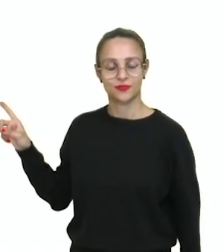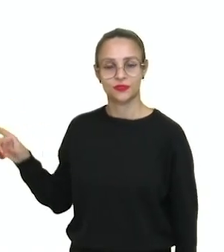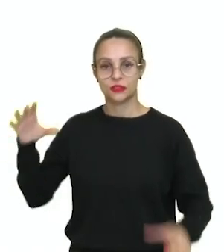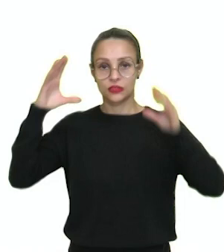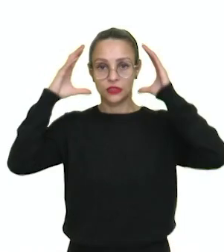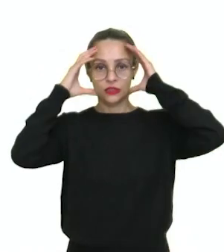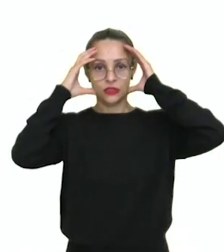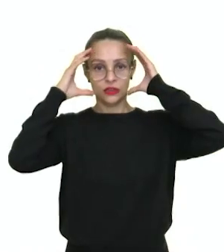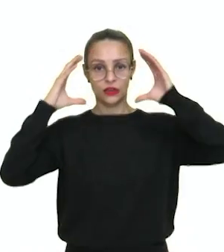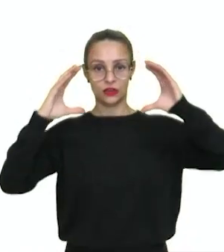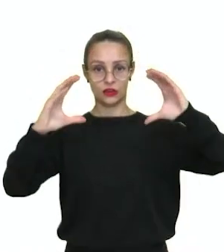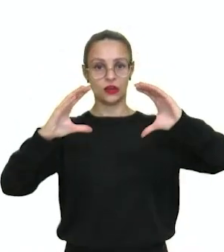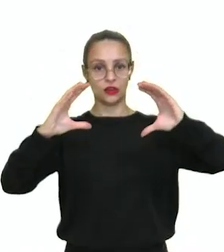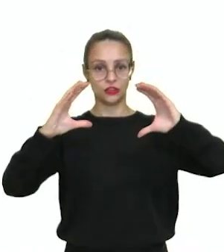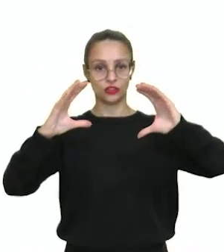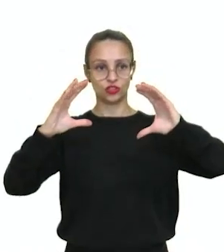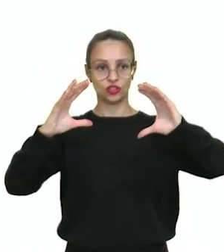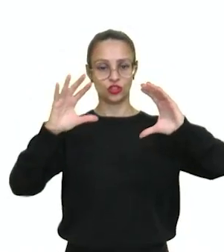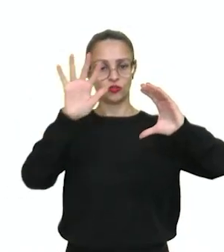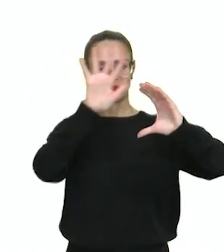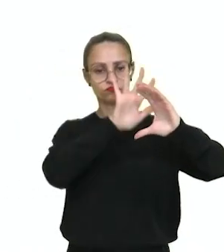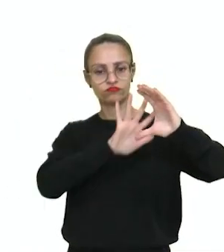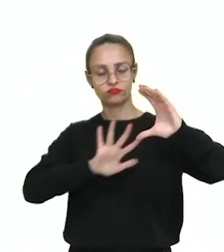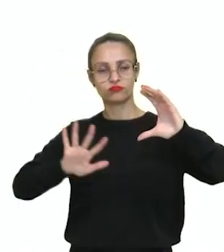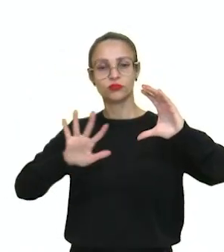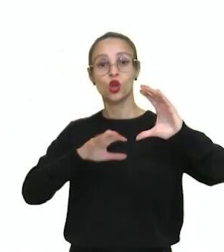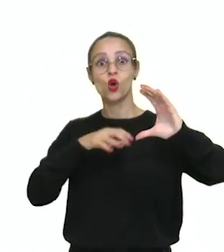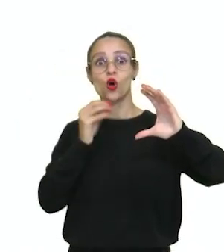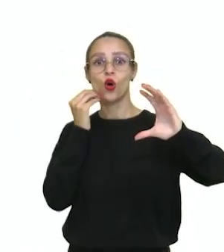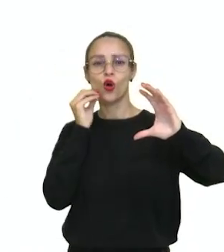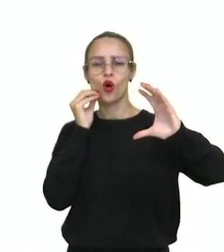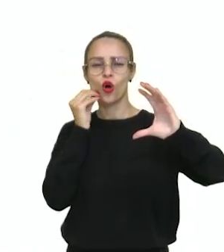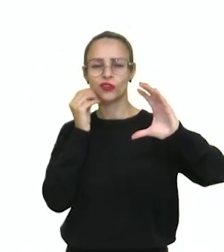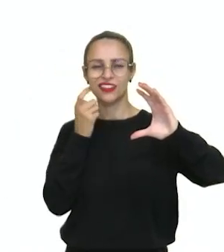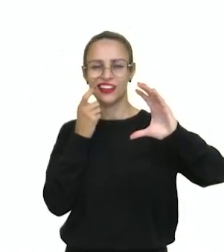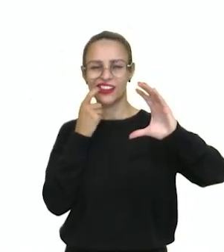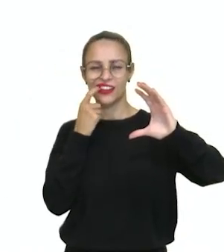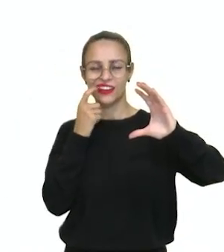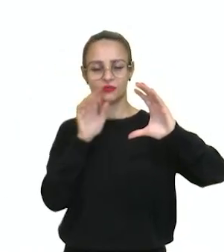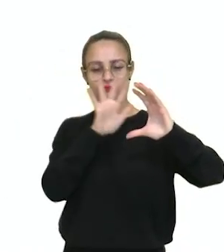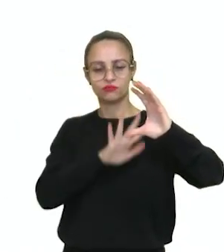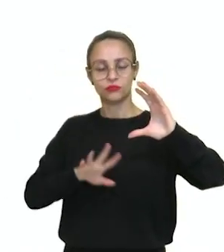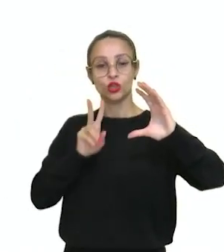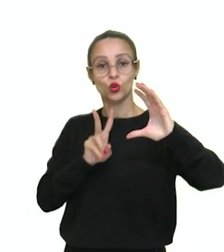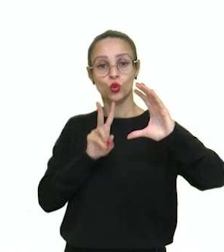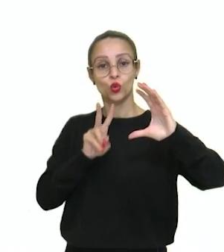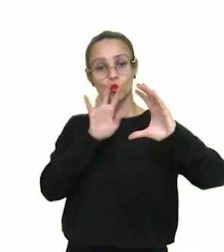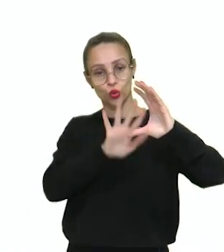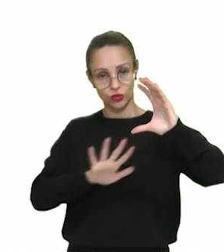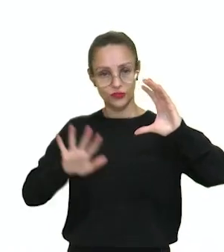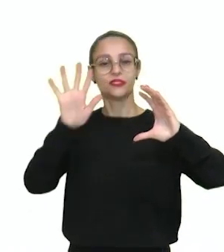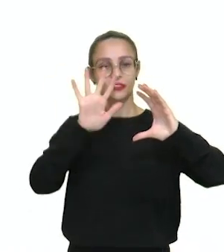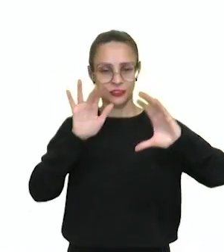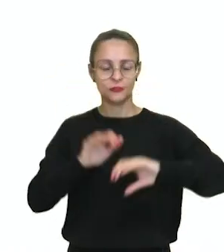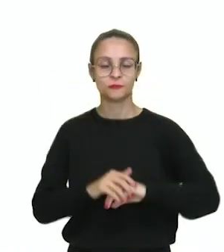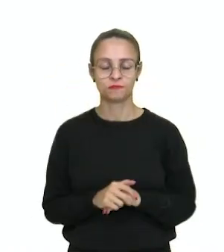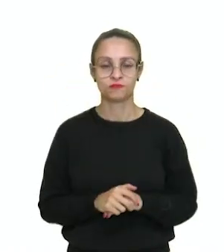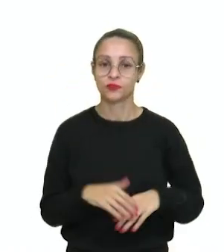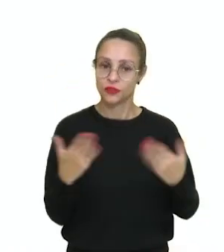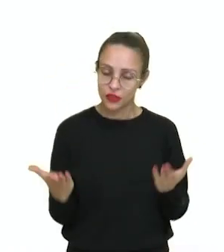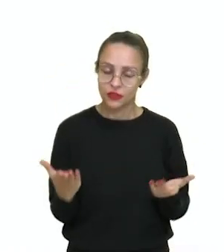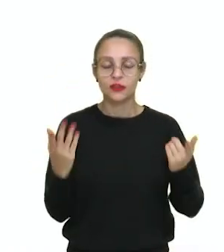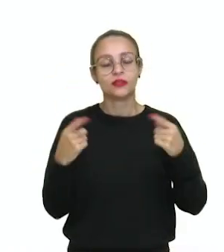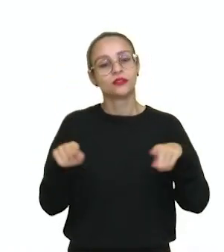temos então a caixa craniana que vai proteger o cérebro, o cerebelo e o tronco encefálico.